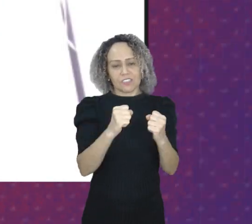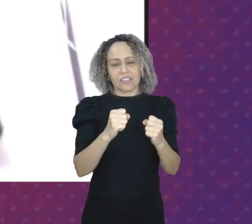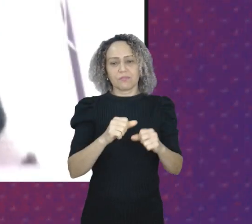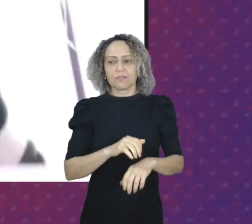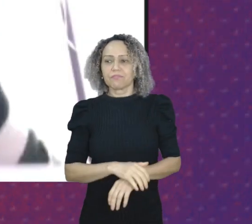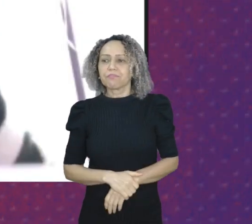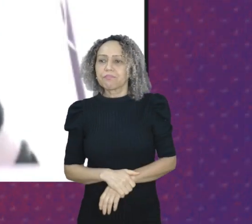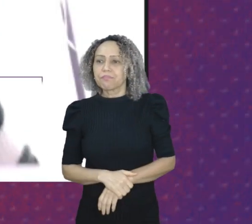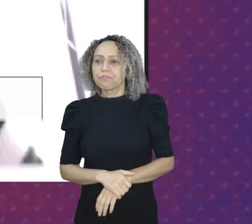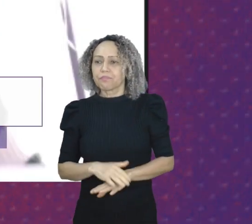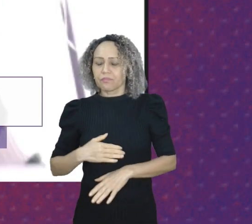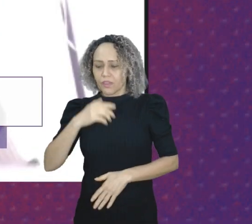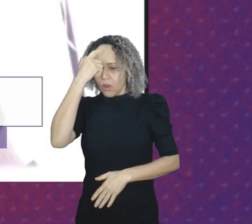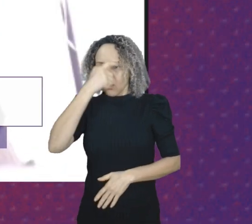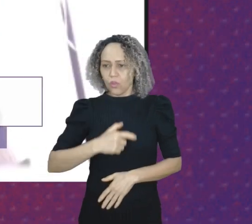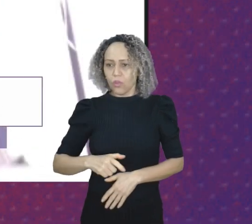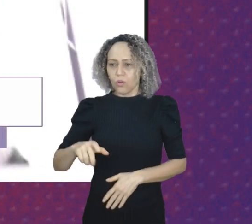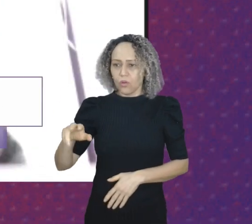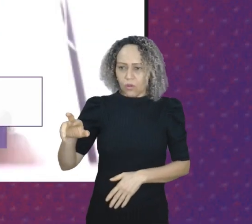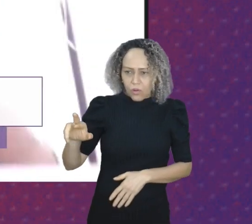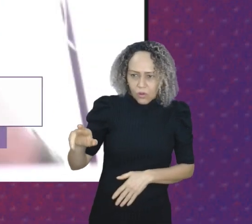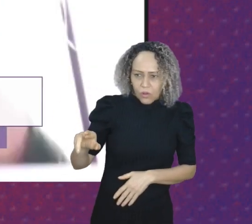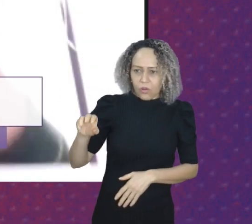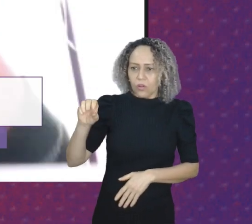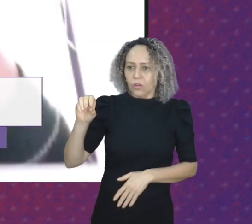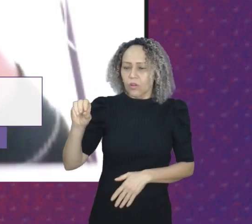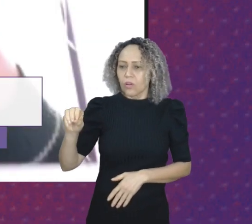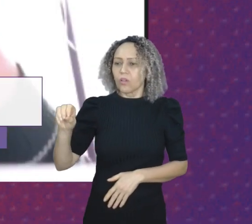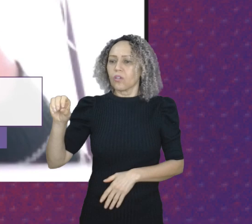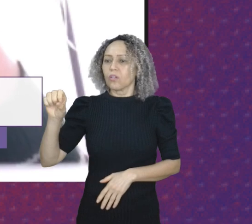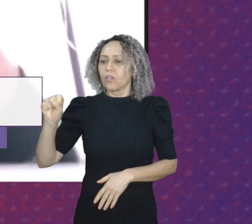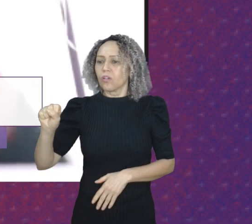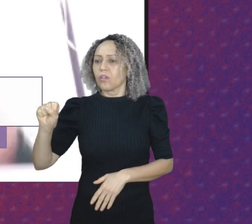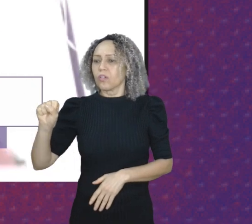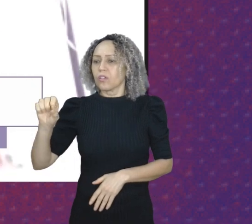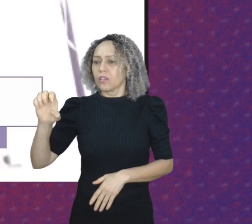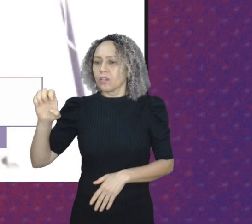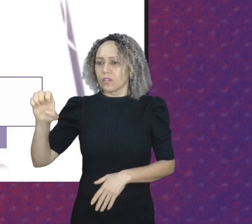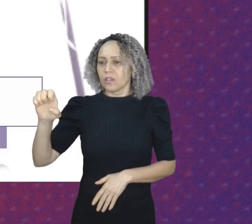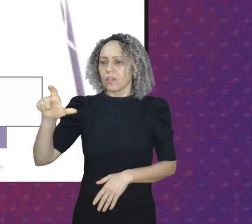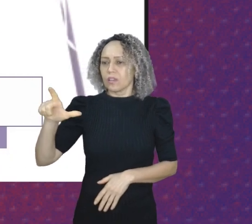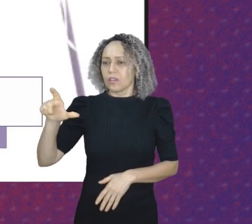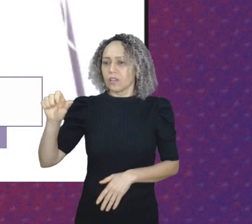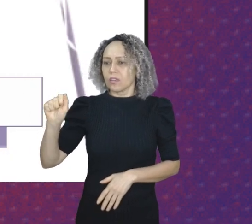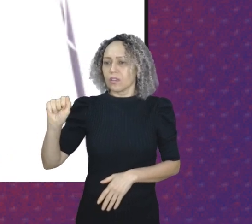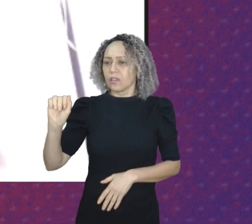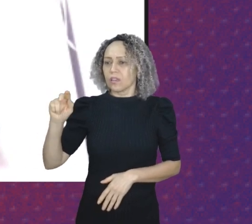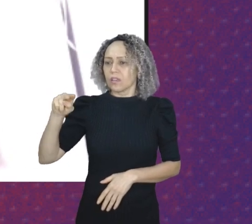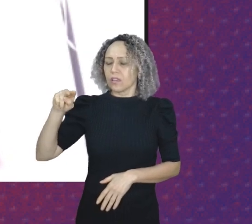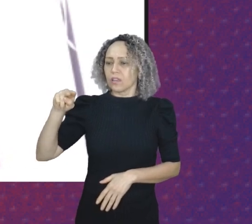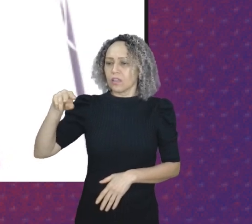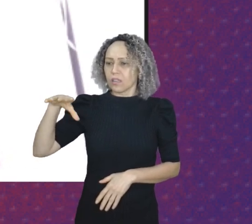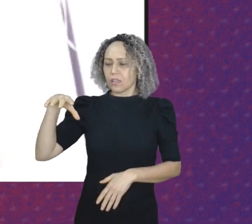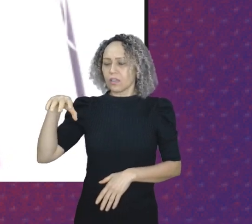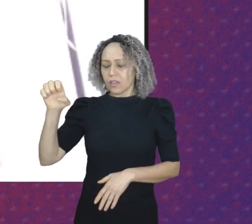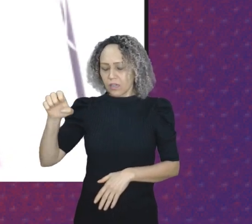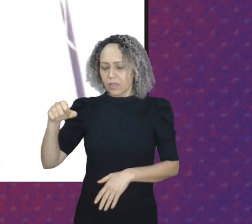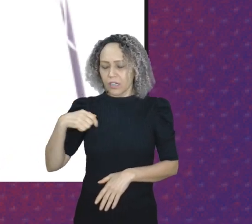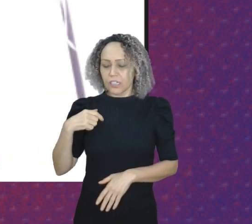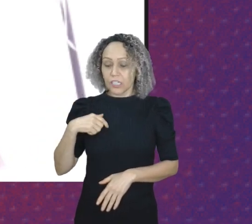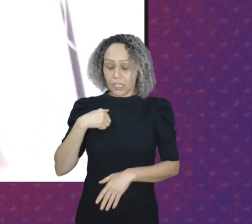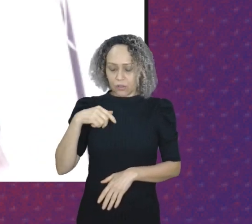Eu sou Roselaine Dias, eu sou professora por organização